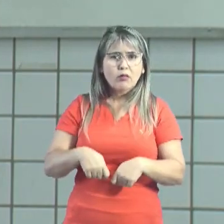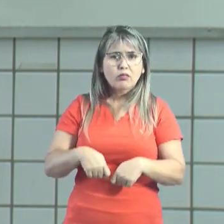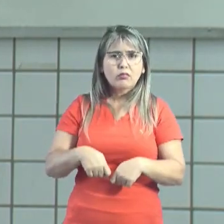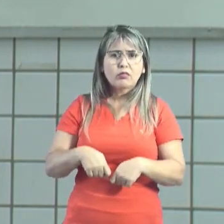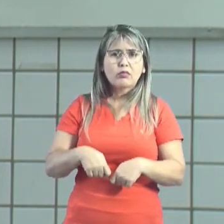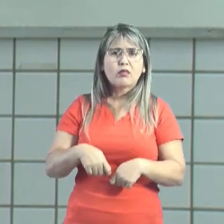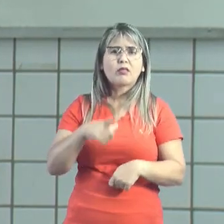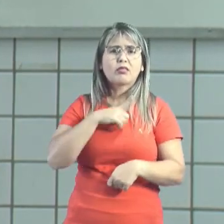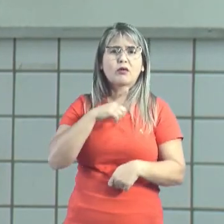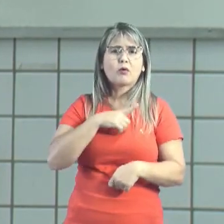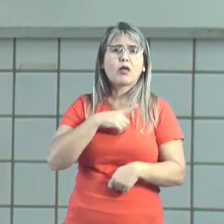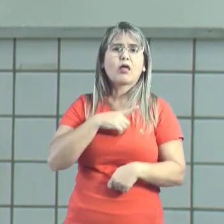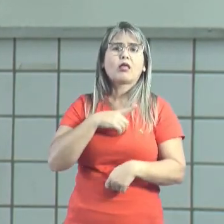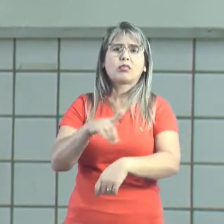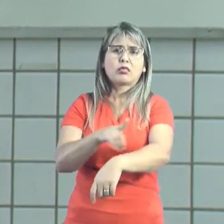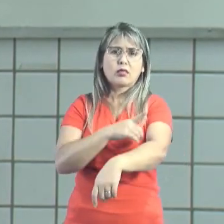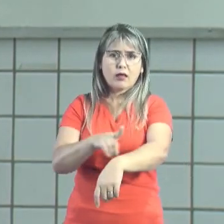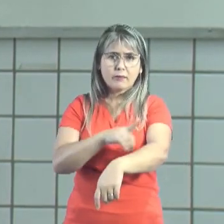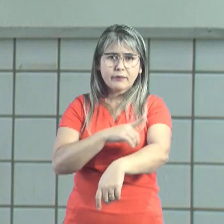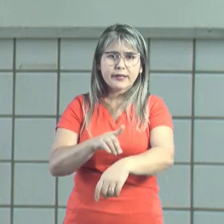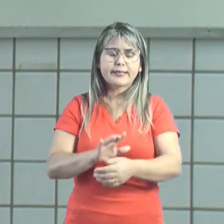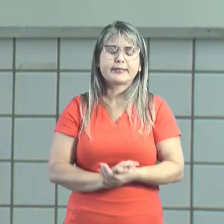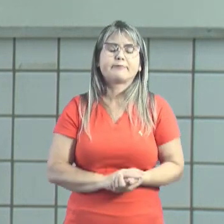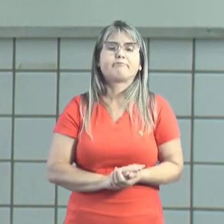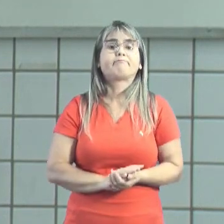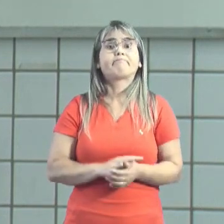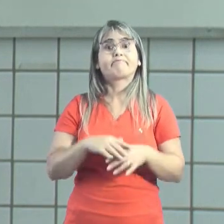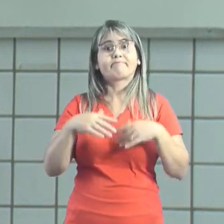mellitus. Pessoal, nós vamos ficando por aqui.